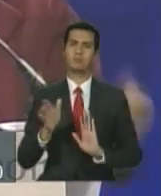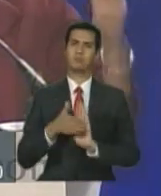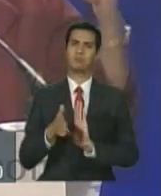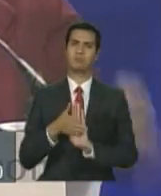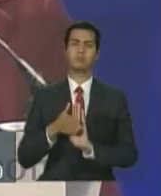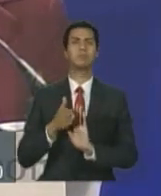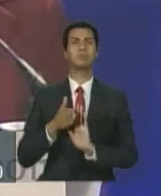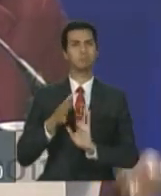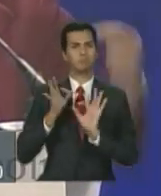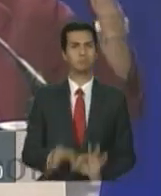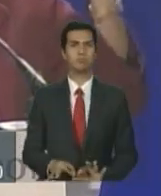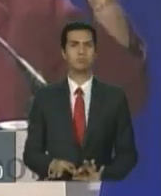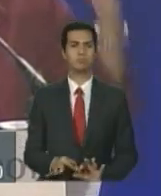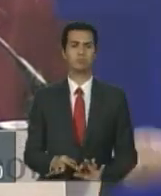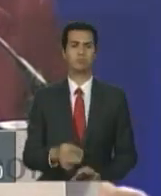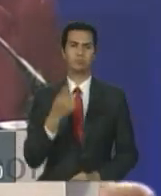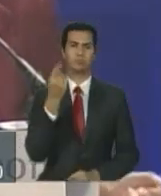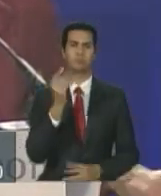aplicação AAA